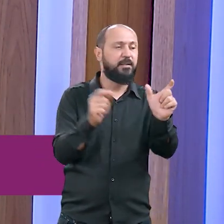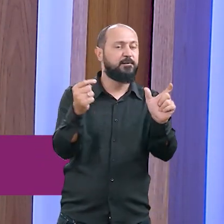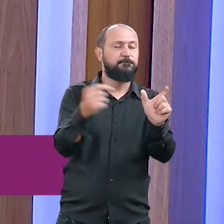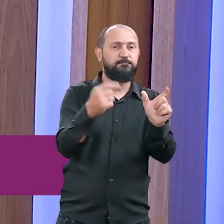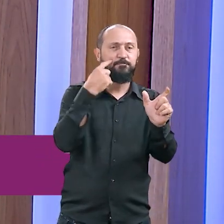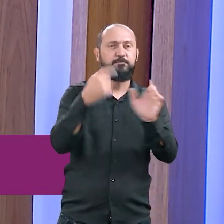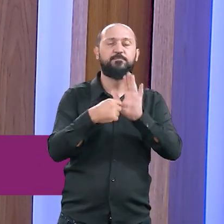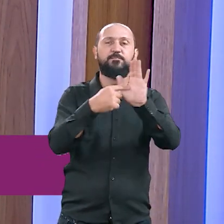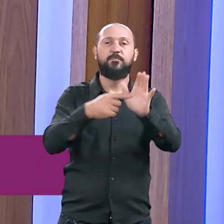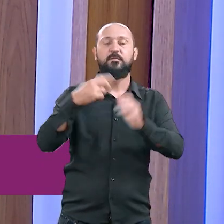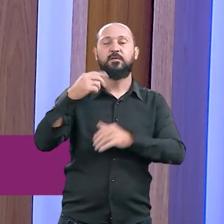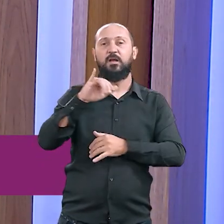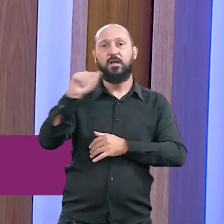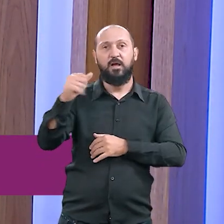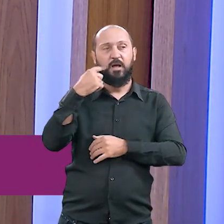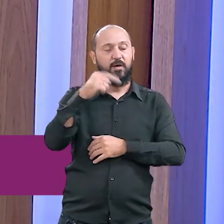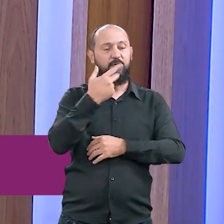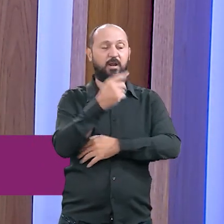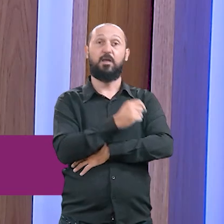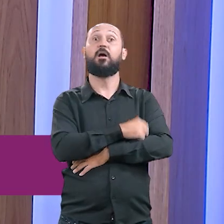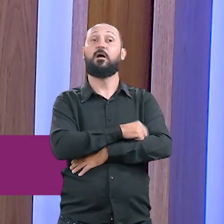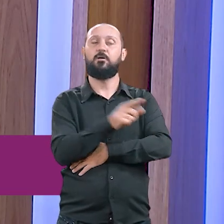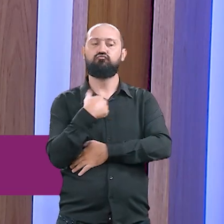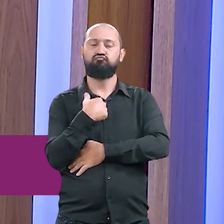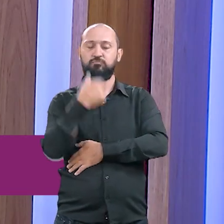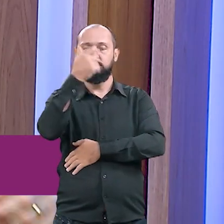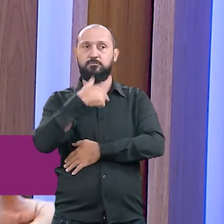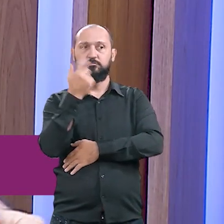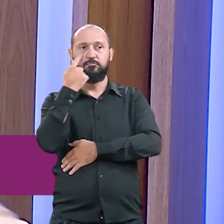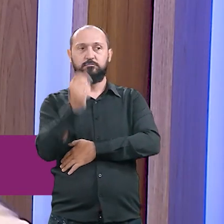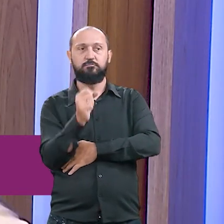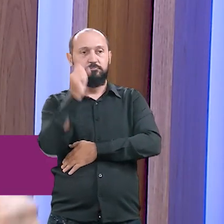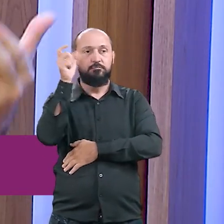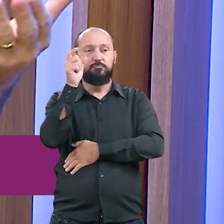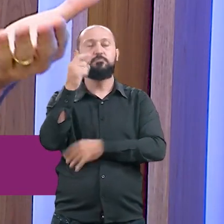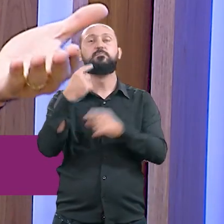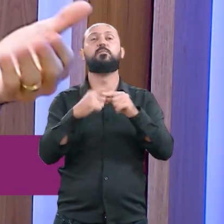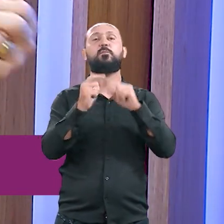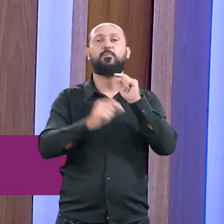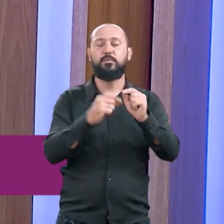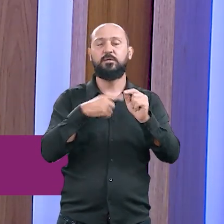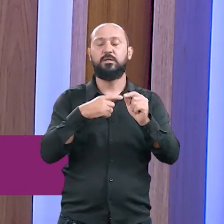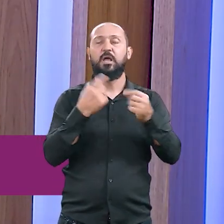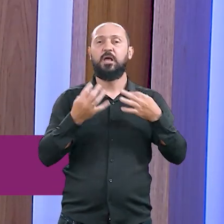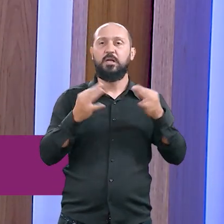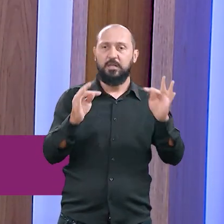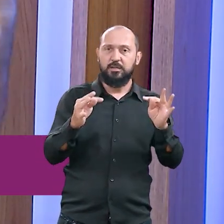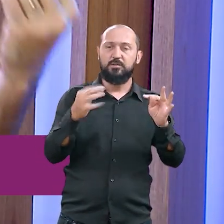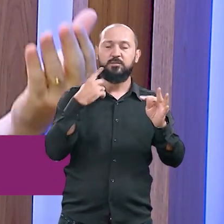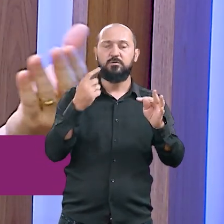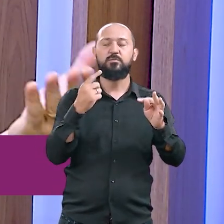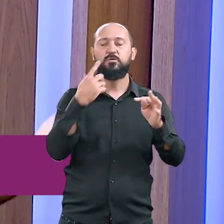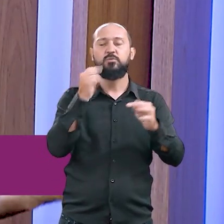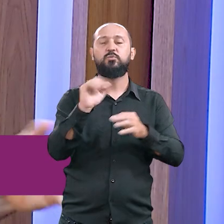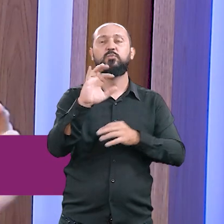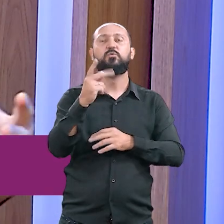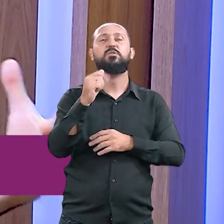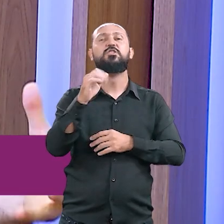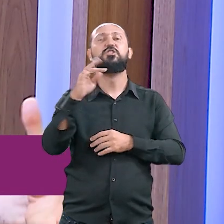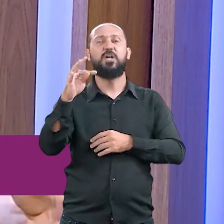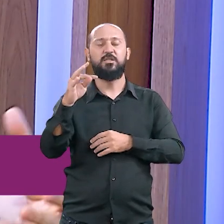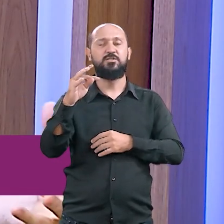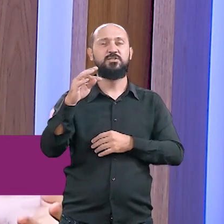nas pessoas de dentro da empresa mesmo, que abraçam e adotam a tecnologia. E, claro, quando entrevistam candidatos,